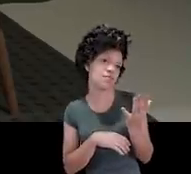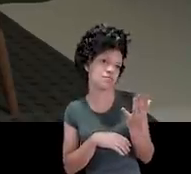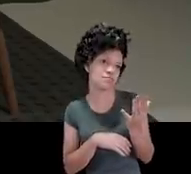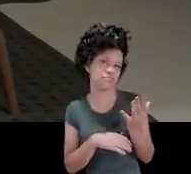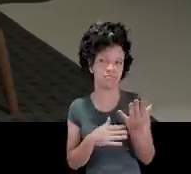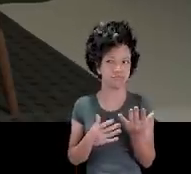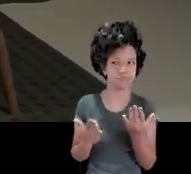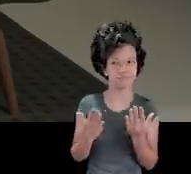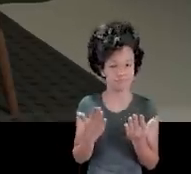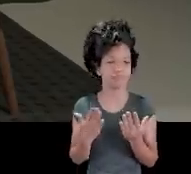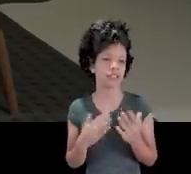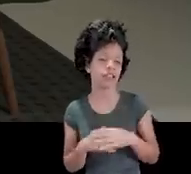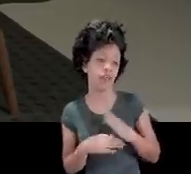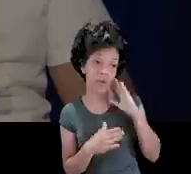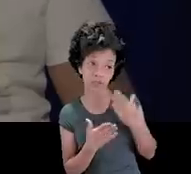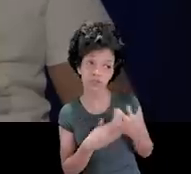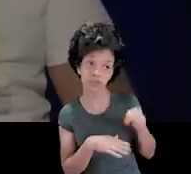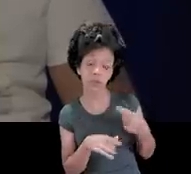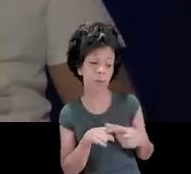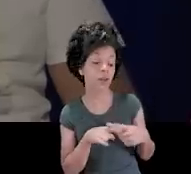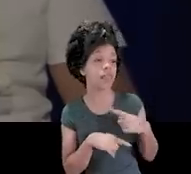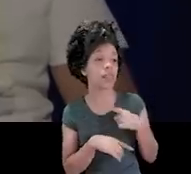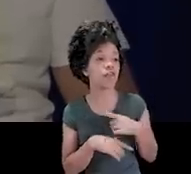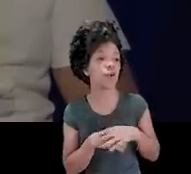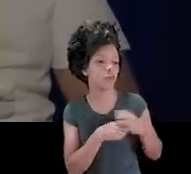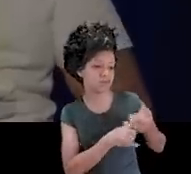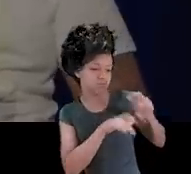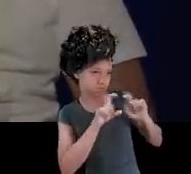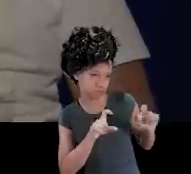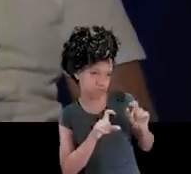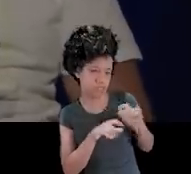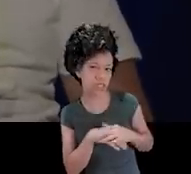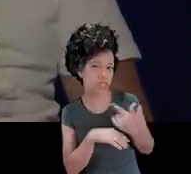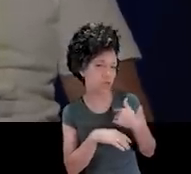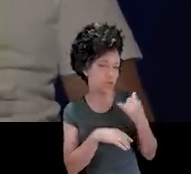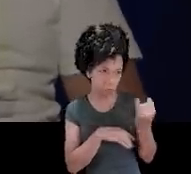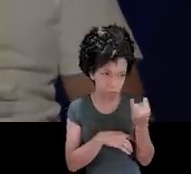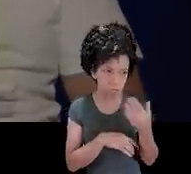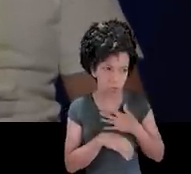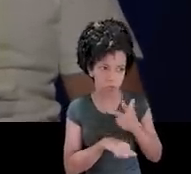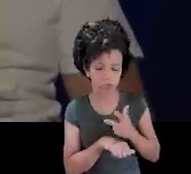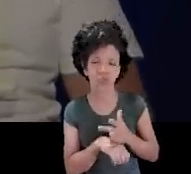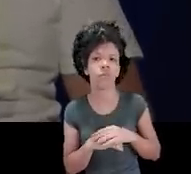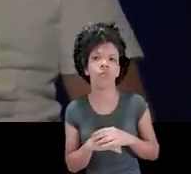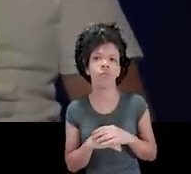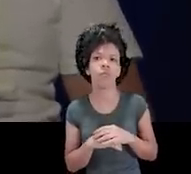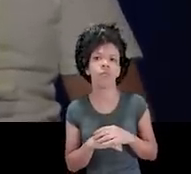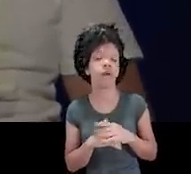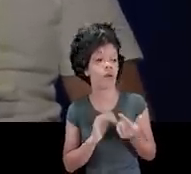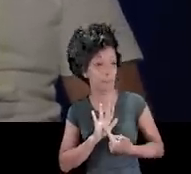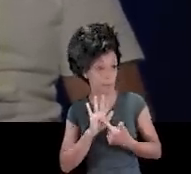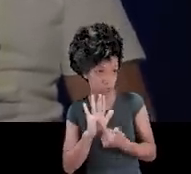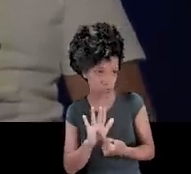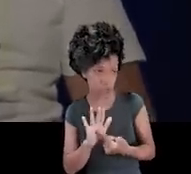tem meio a ver com isso, né? Eu acredito que sim, porque inclusive teve um comentário muito que eu levei em consideração no meu vídeo, eu